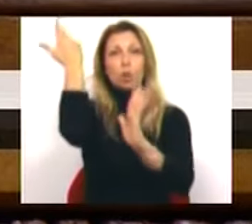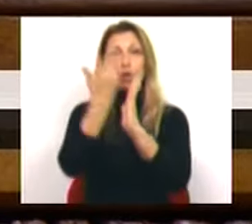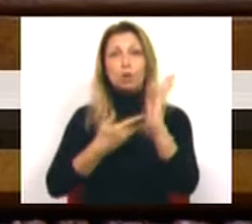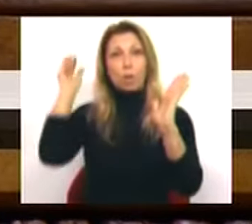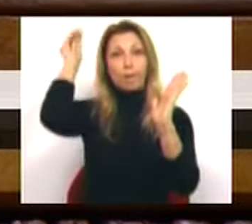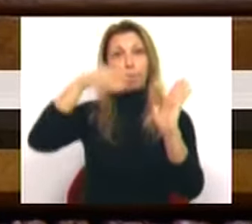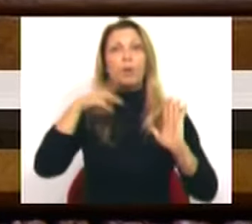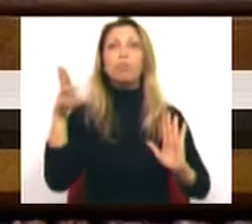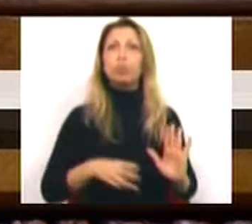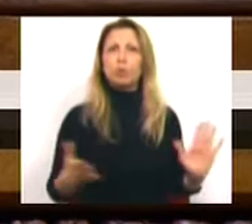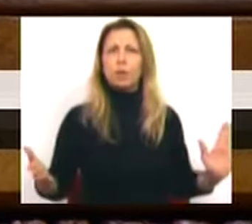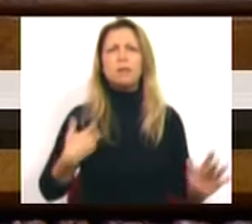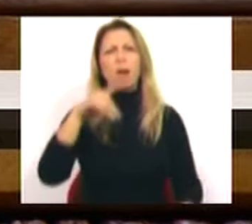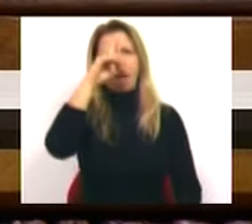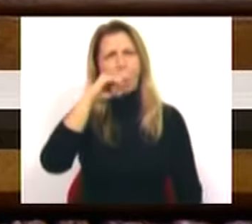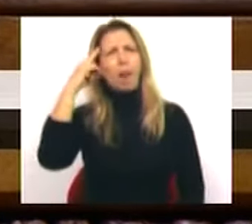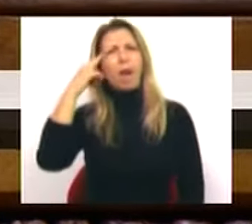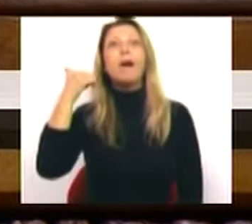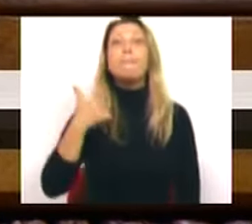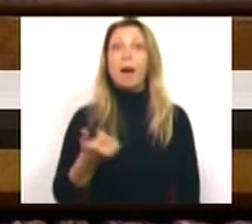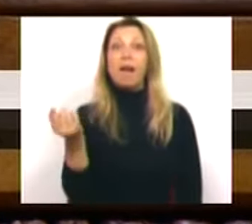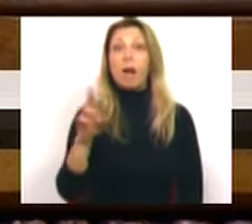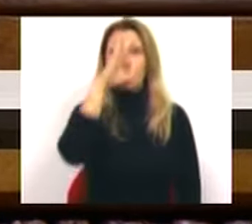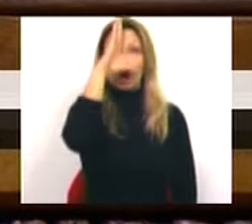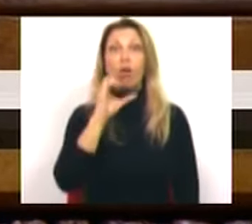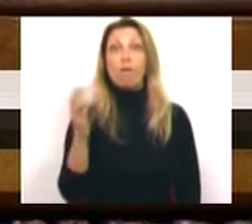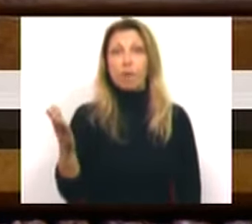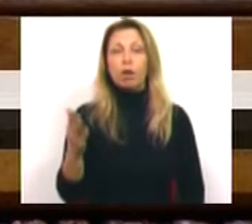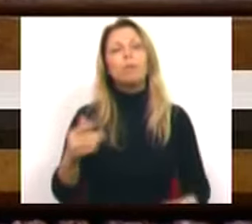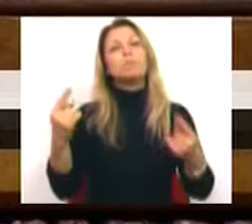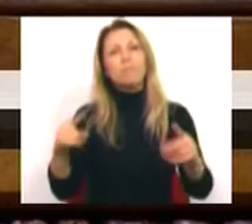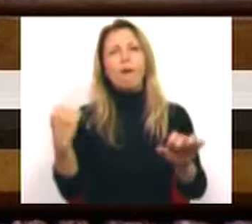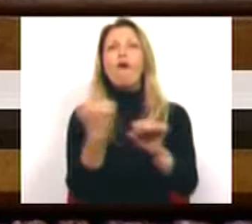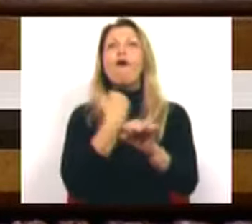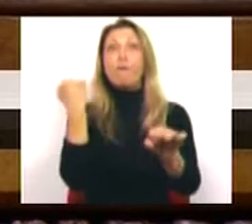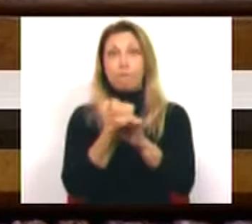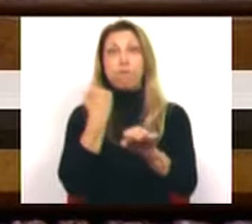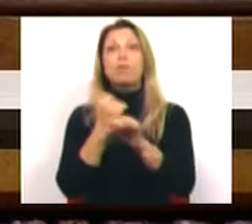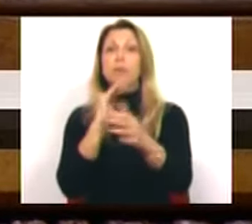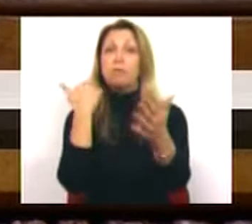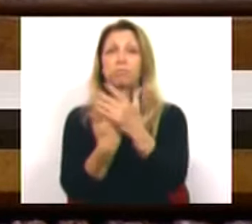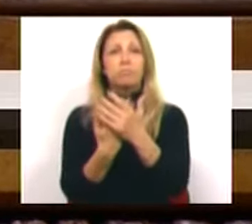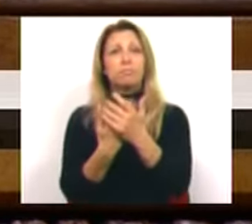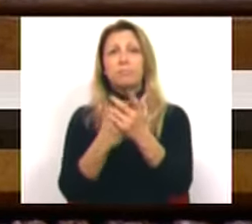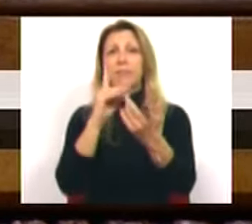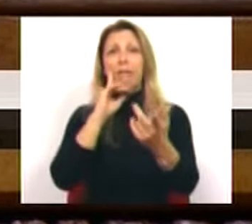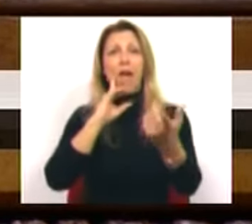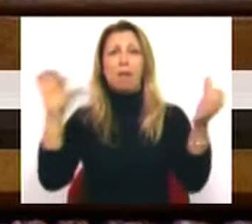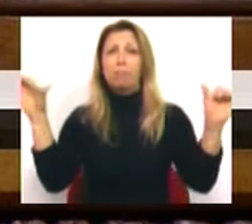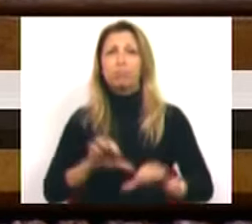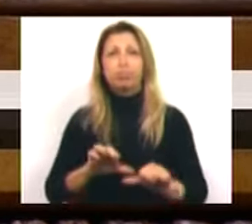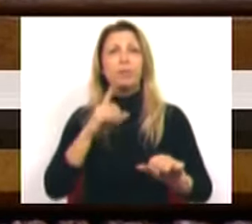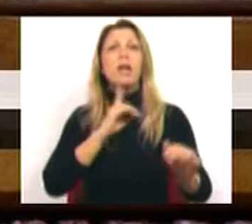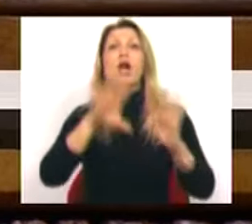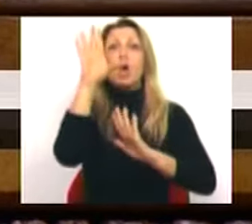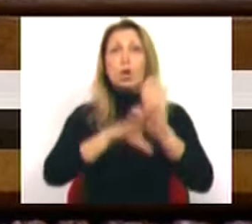Portuguesa. Bem nos lembramos que o anterior governo PSD-CDS teve um papel incontornável no agravamento do recurso ilegal à precariedade, no corte